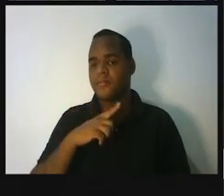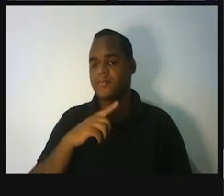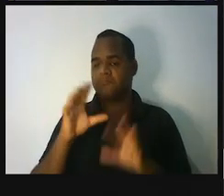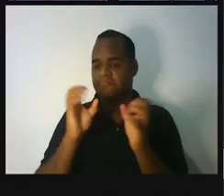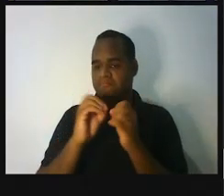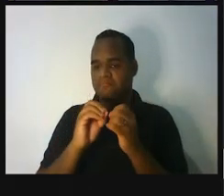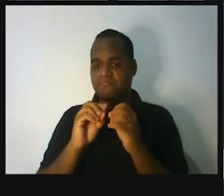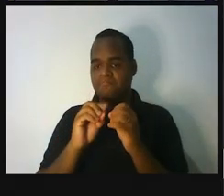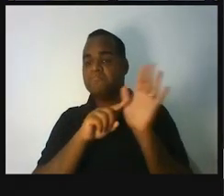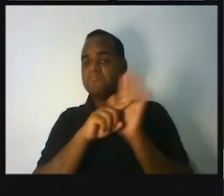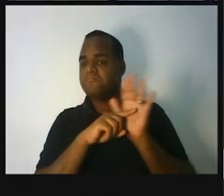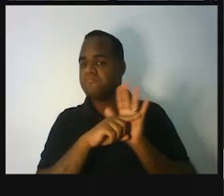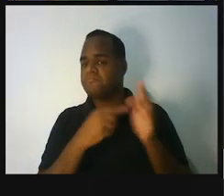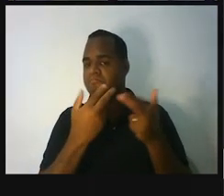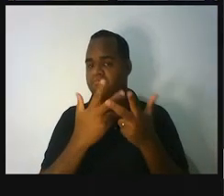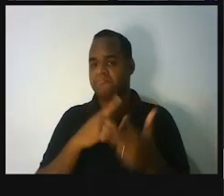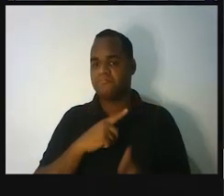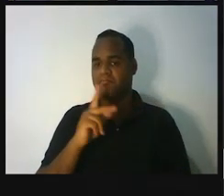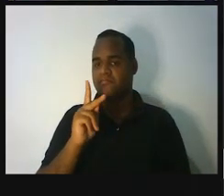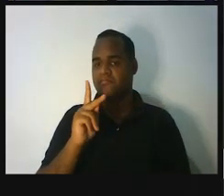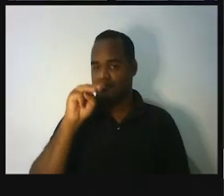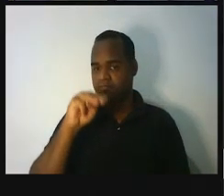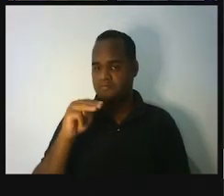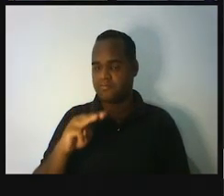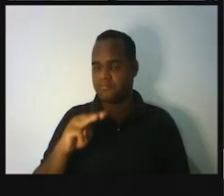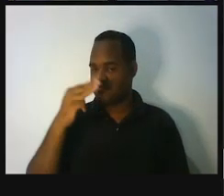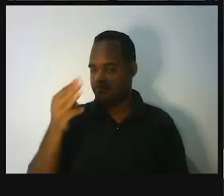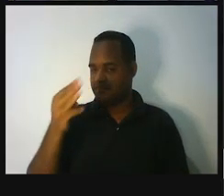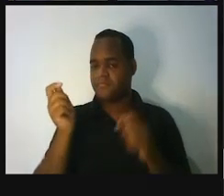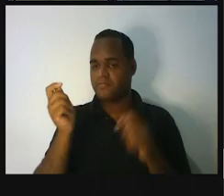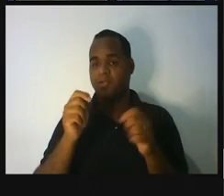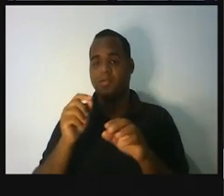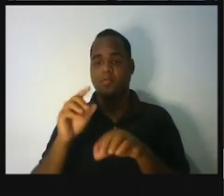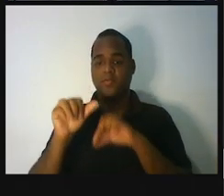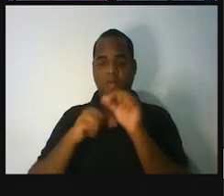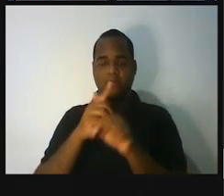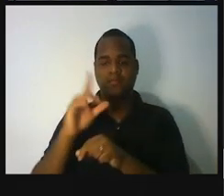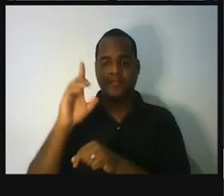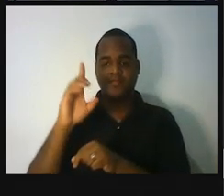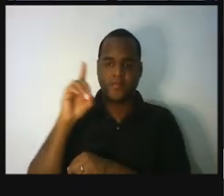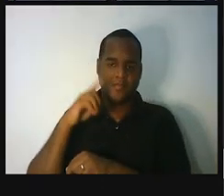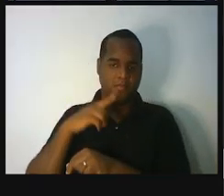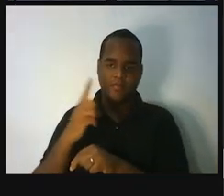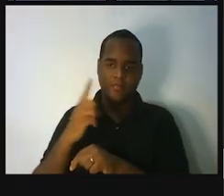Esqueminha tá em quilômetro cúbico. Eu vou para a direita uma